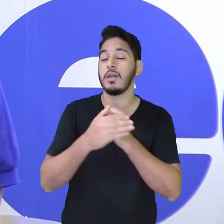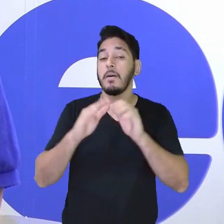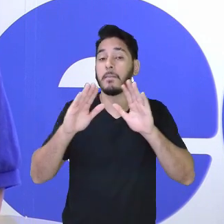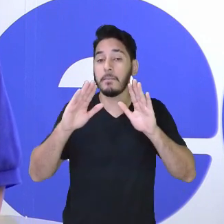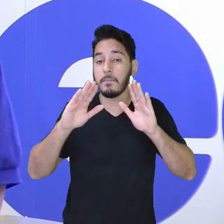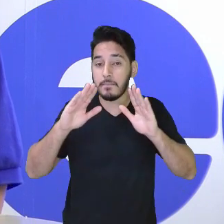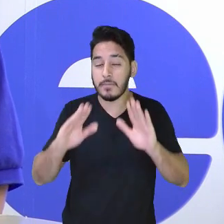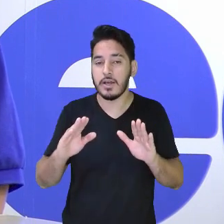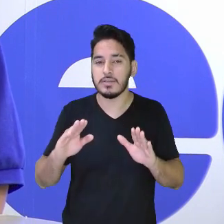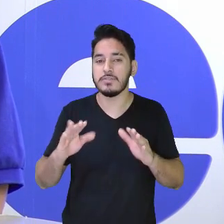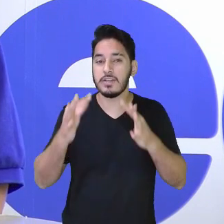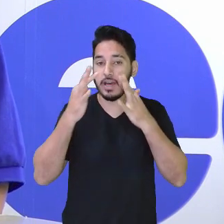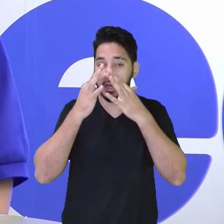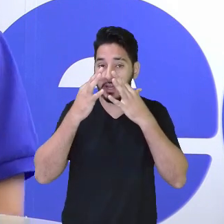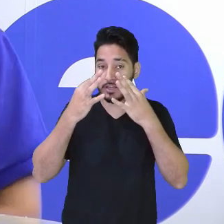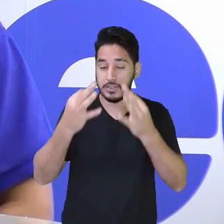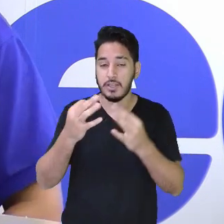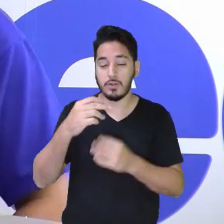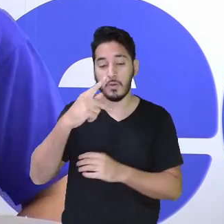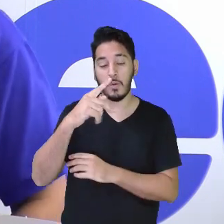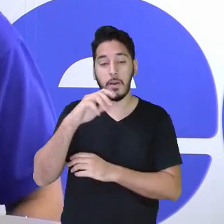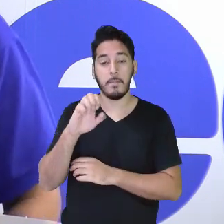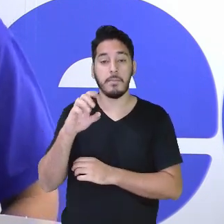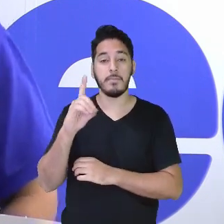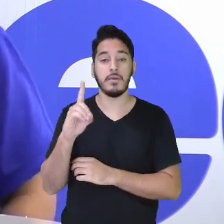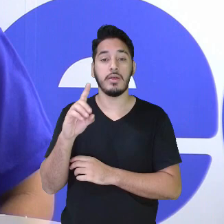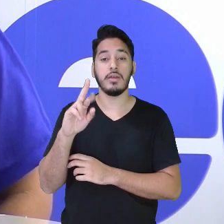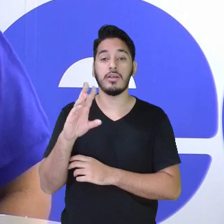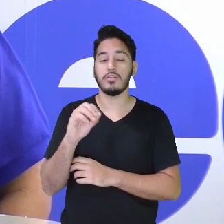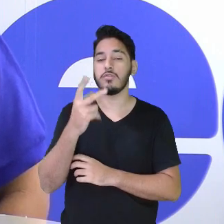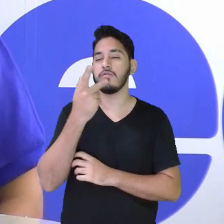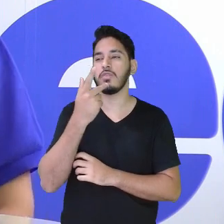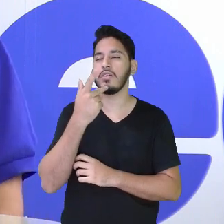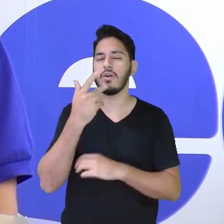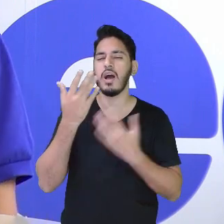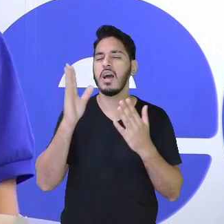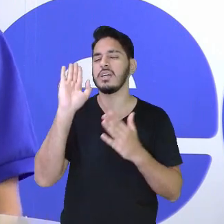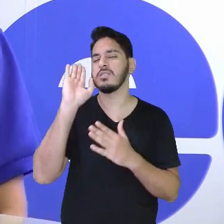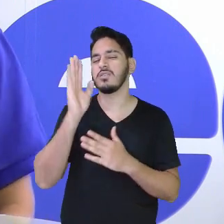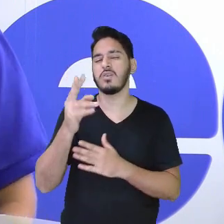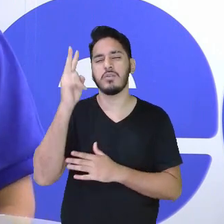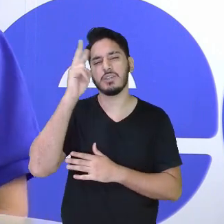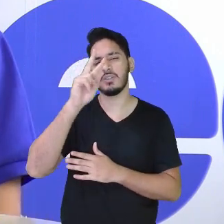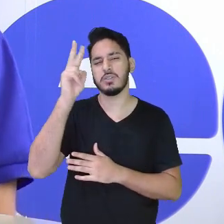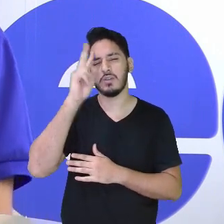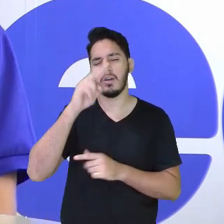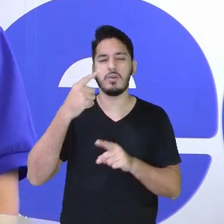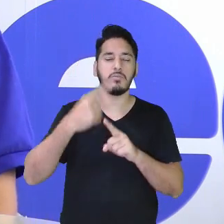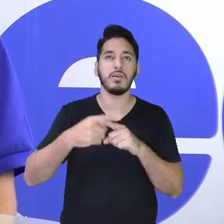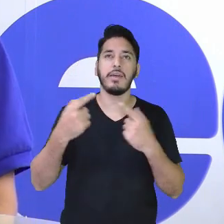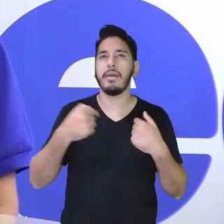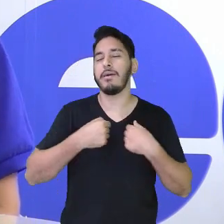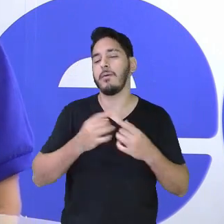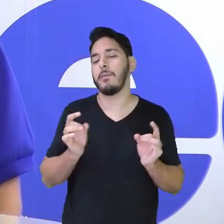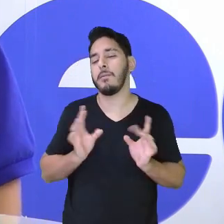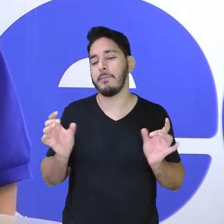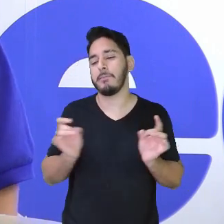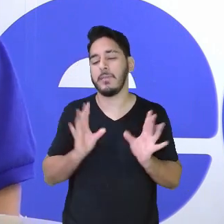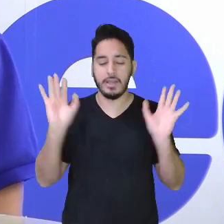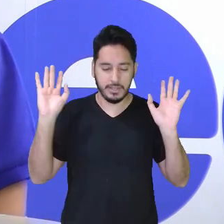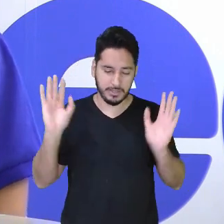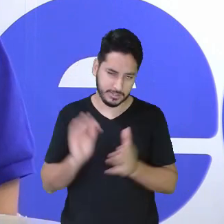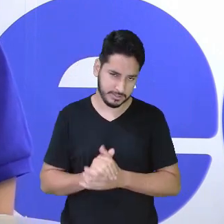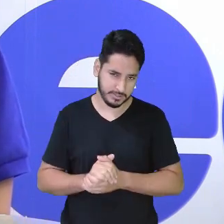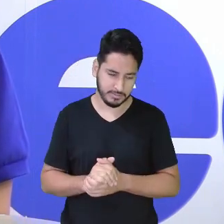eles ficaram atentos, viu? Pedro está dizendo aqui, é só uma história, porque eu iria ficar com medo, sempre